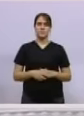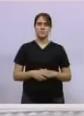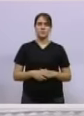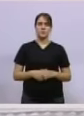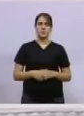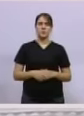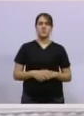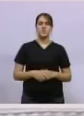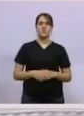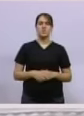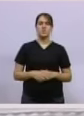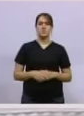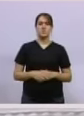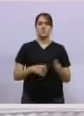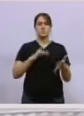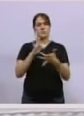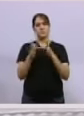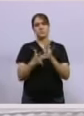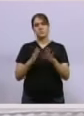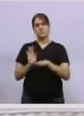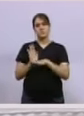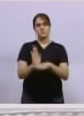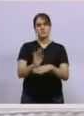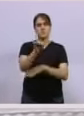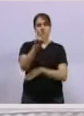conselheiro, Cristo vai te